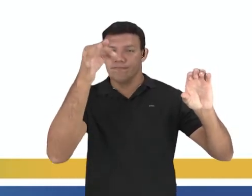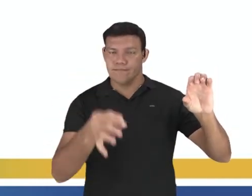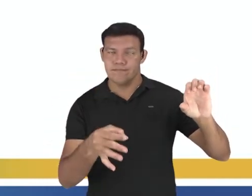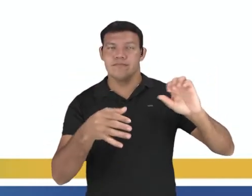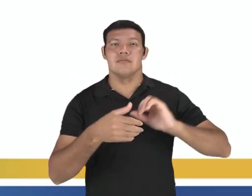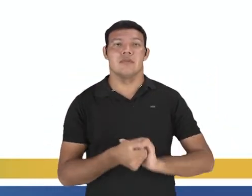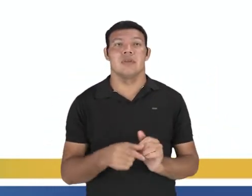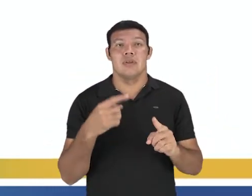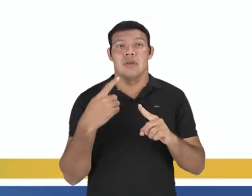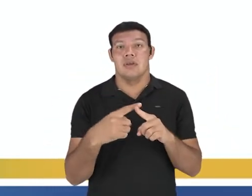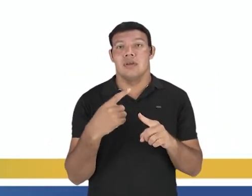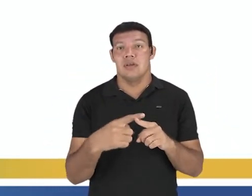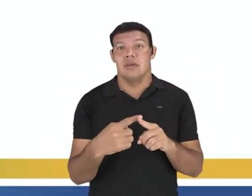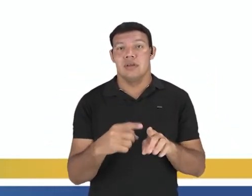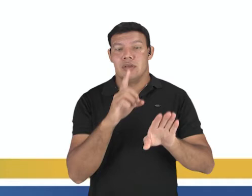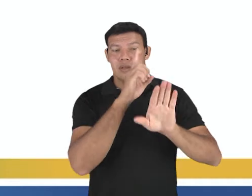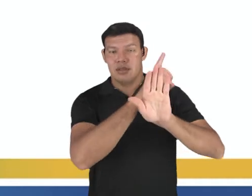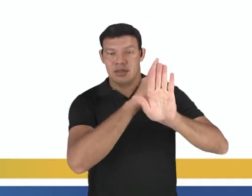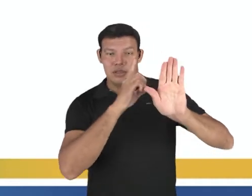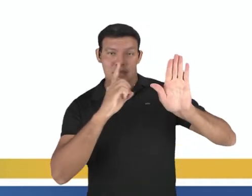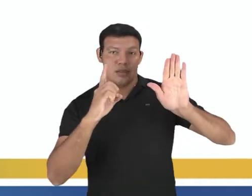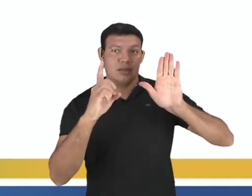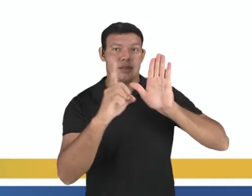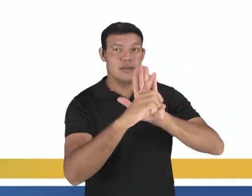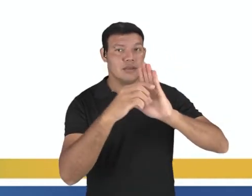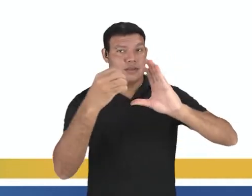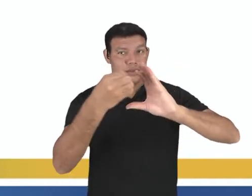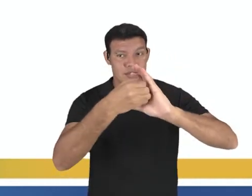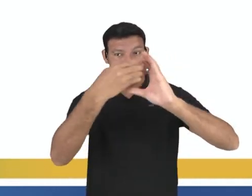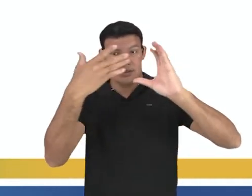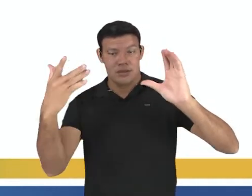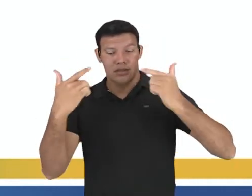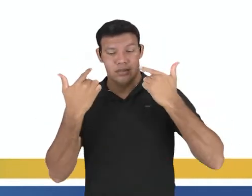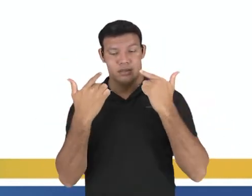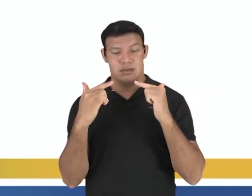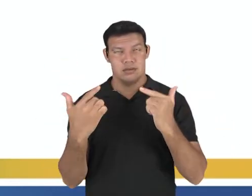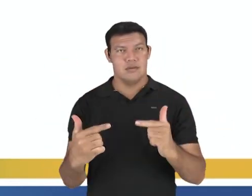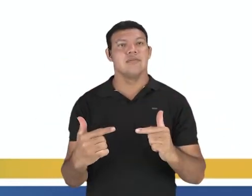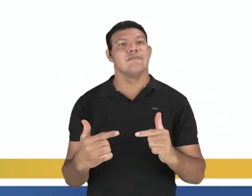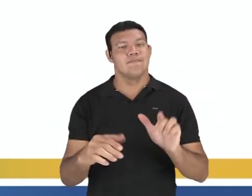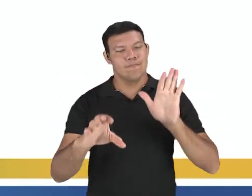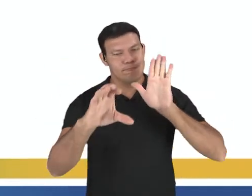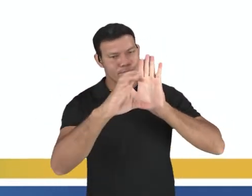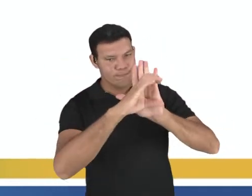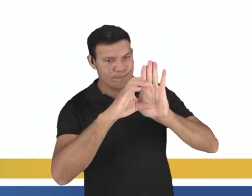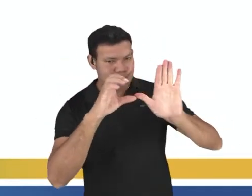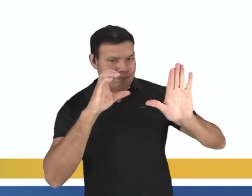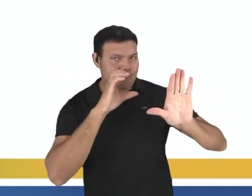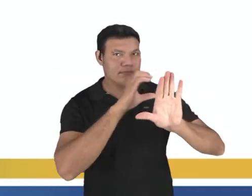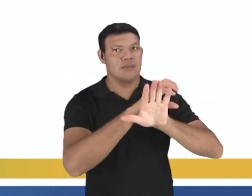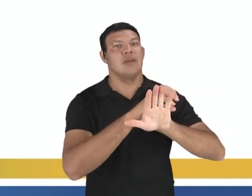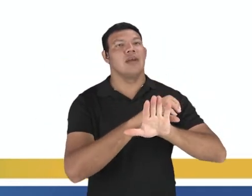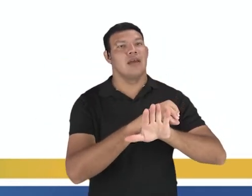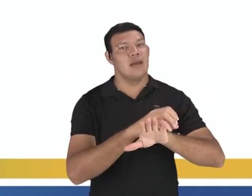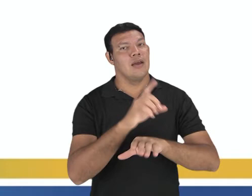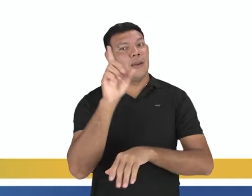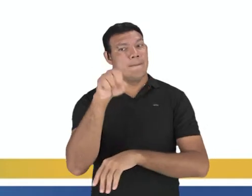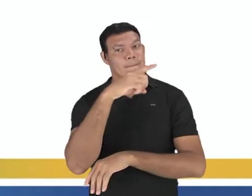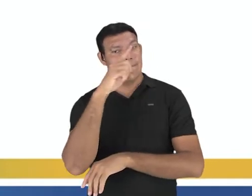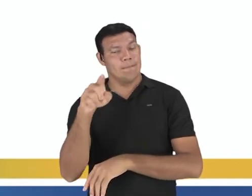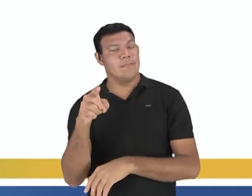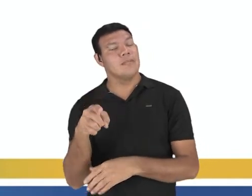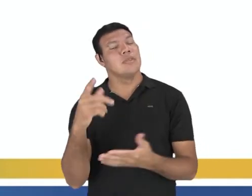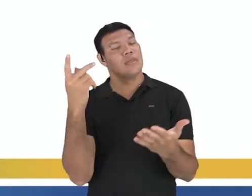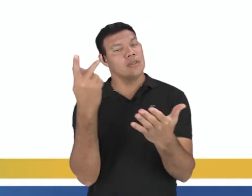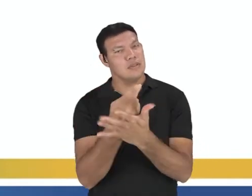denotação. Porque aí, no caso, características da linguagem seria conotação. E nós devemos marcar nessa questão a que